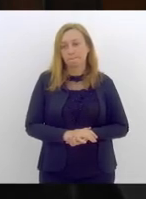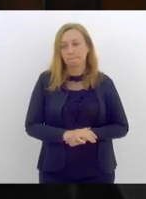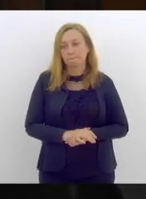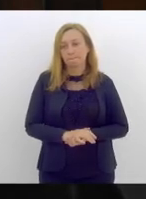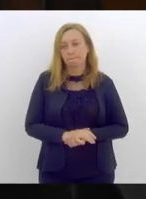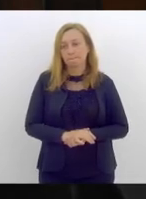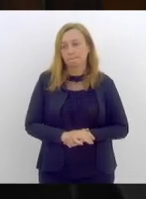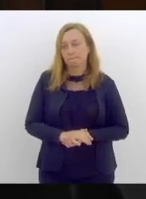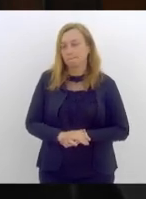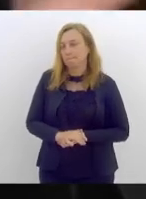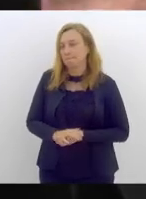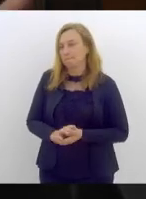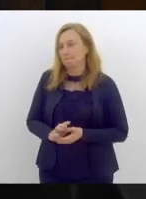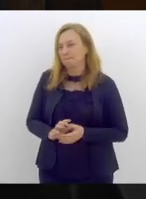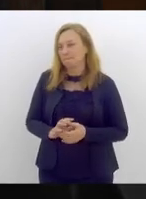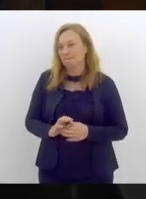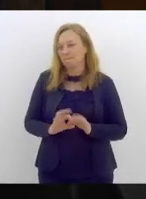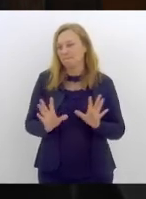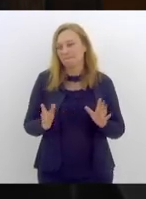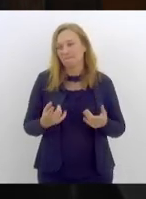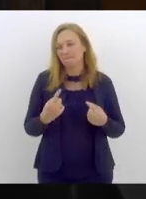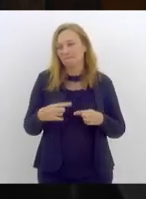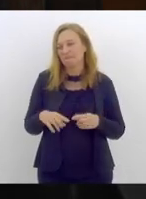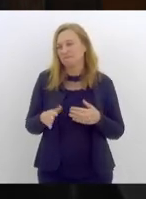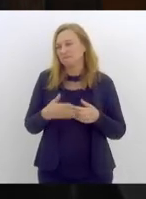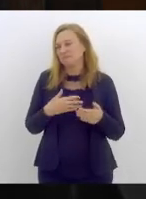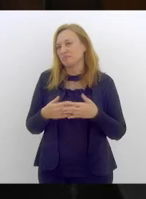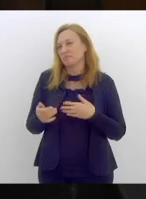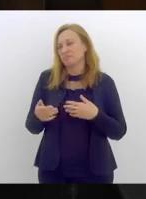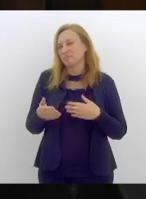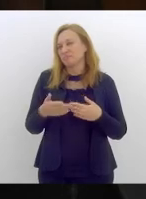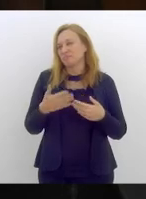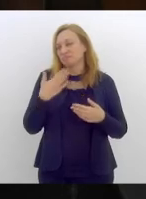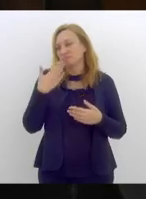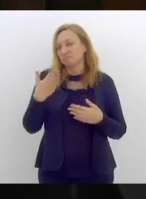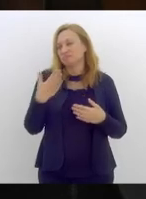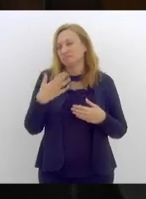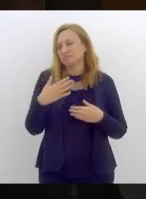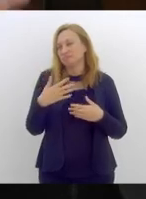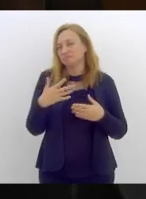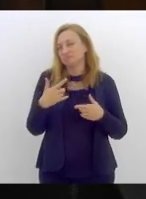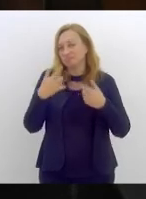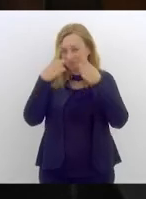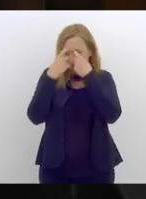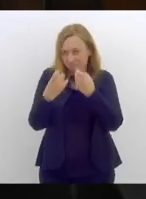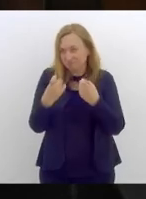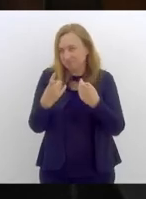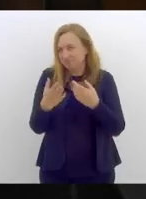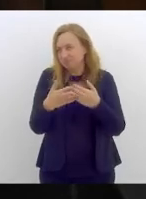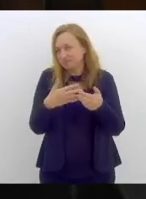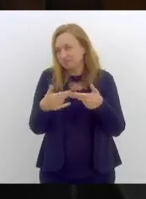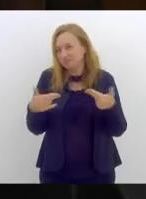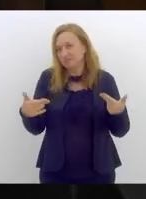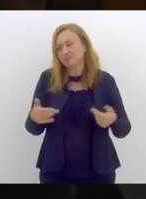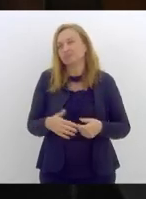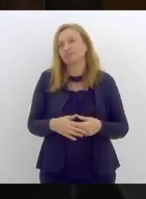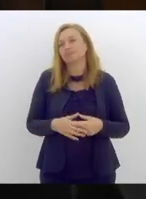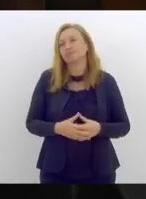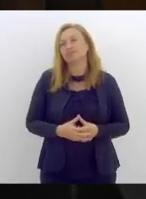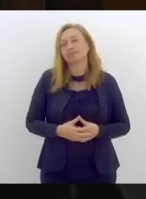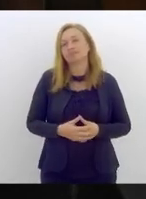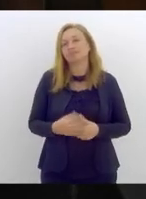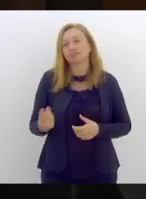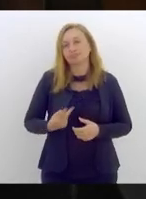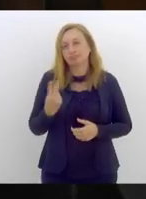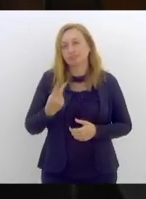conflitos não dar margem a qualquer tipo de balburdia de violência de qualquer natureza que o que tem que